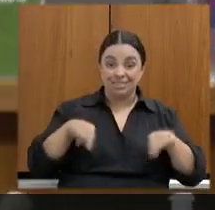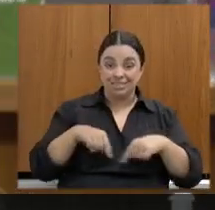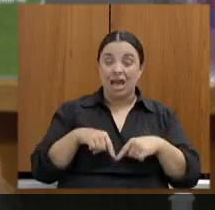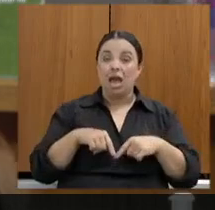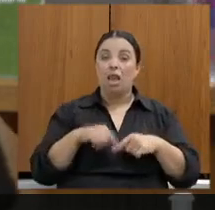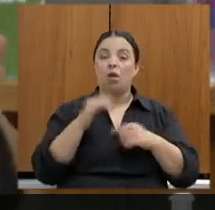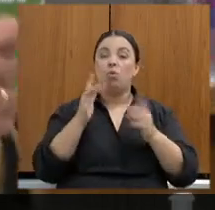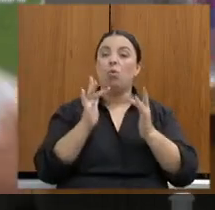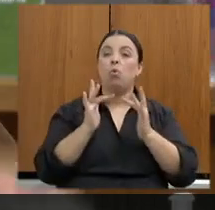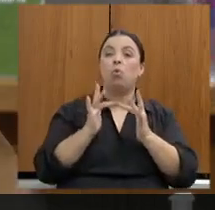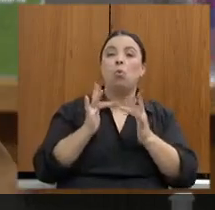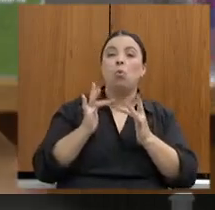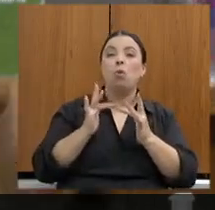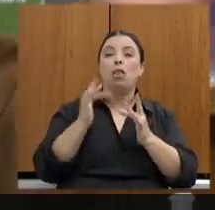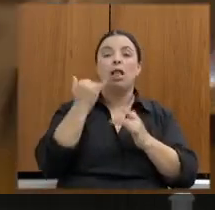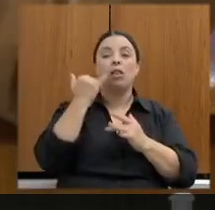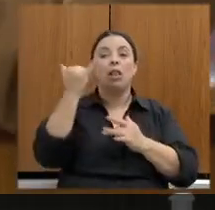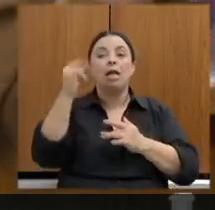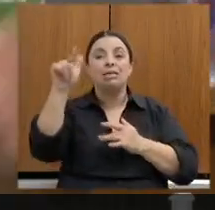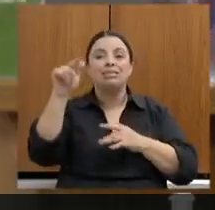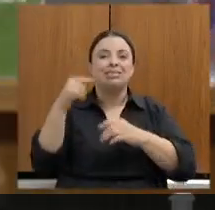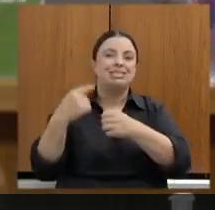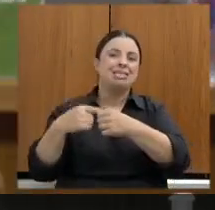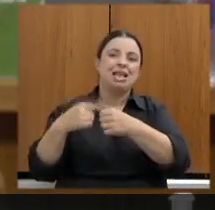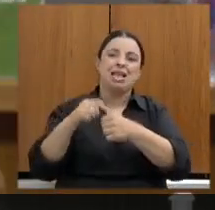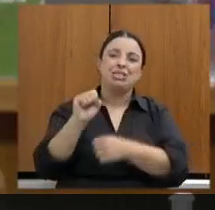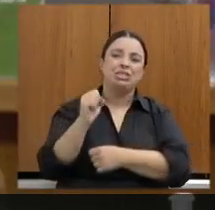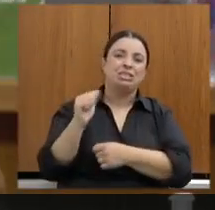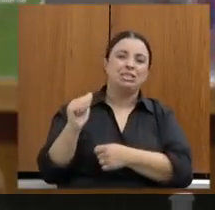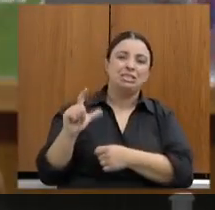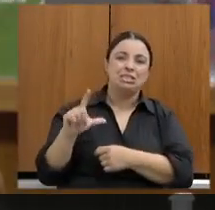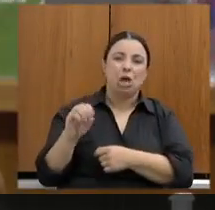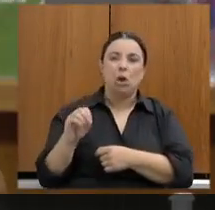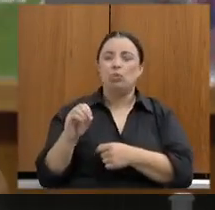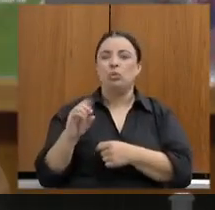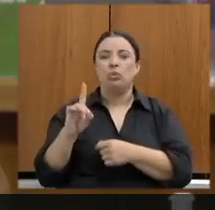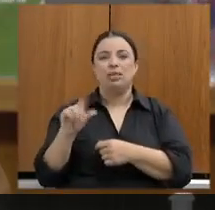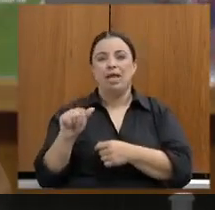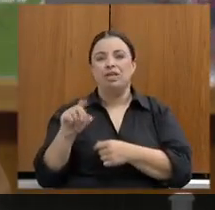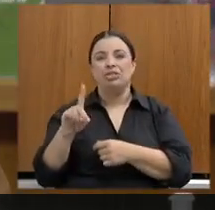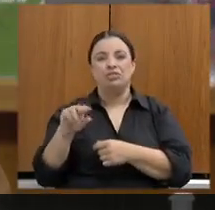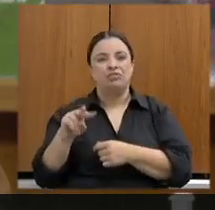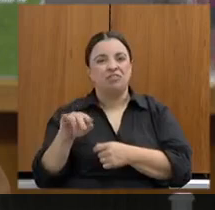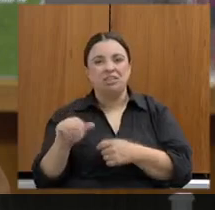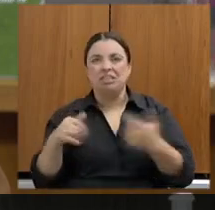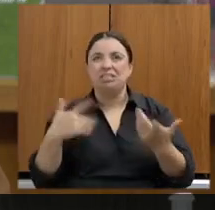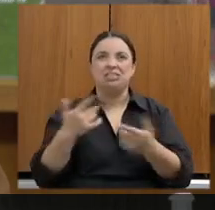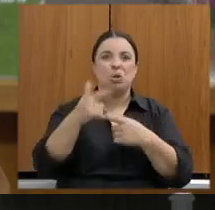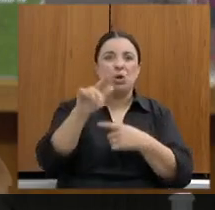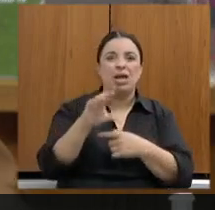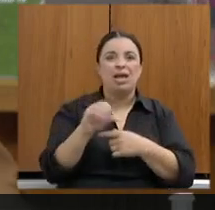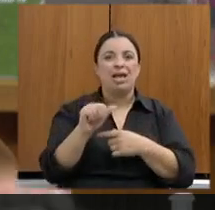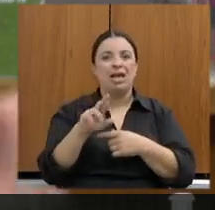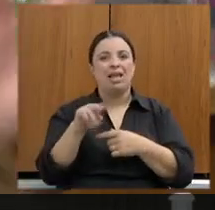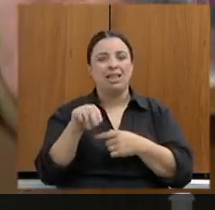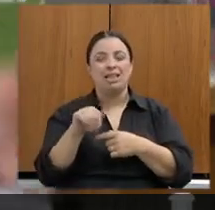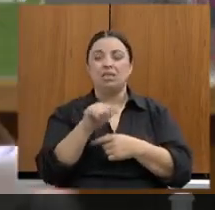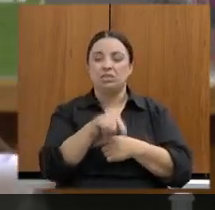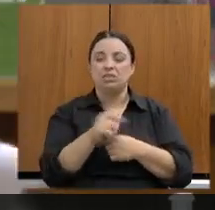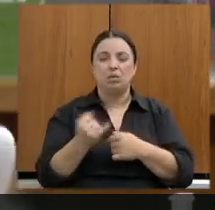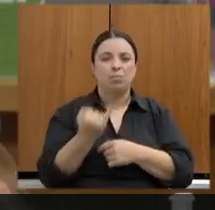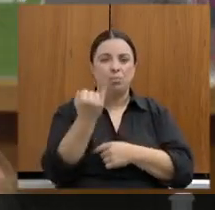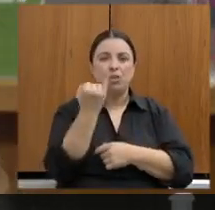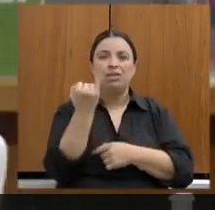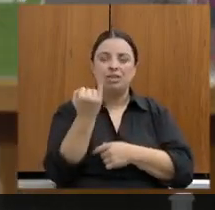com carneirinhos Esse é o Projeto Então essa estruturação gigantesca é uma espinha dorsal da comunicação para o nosso